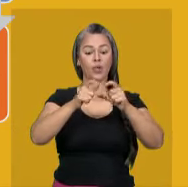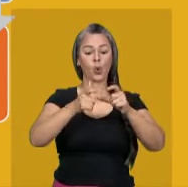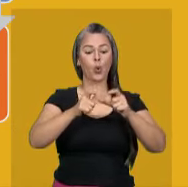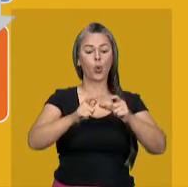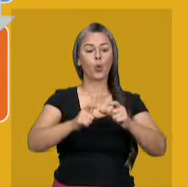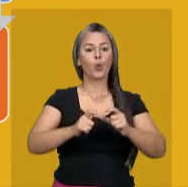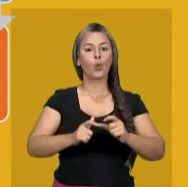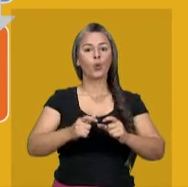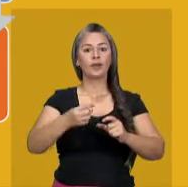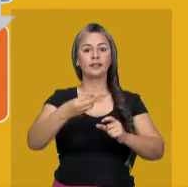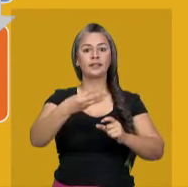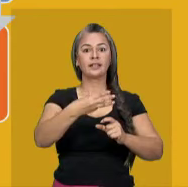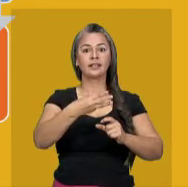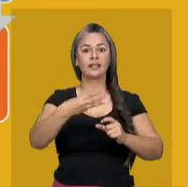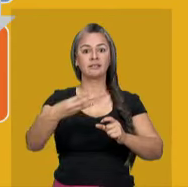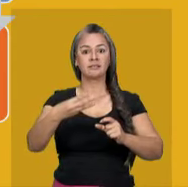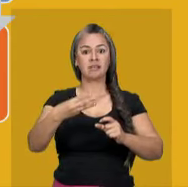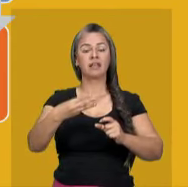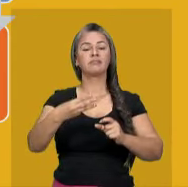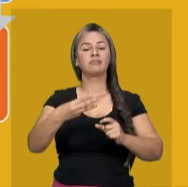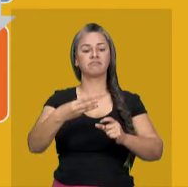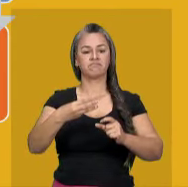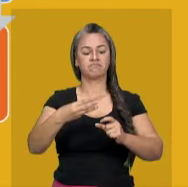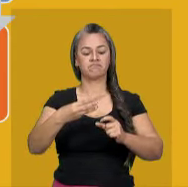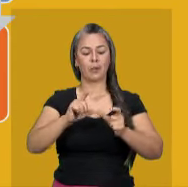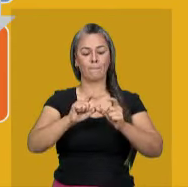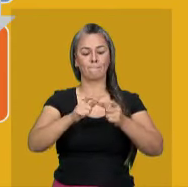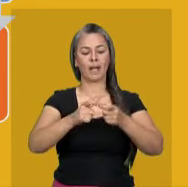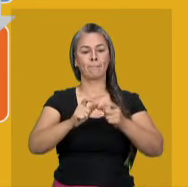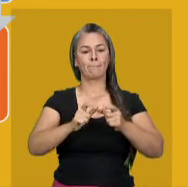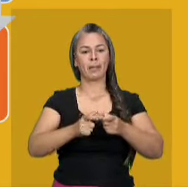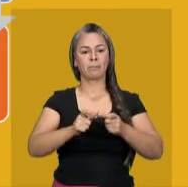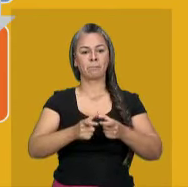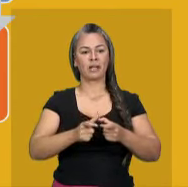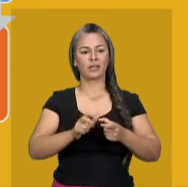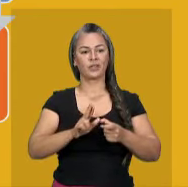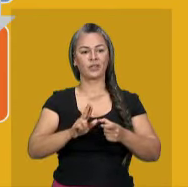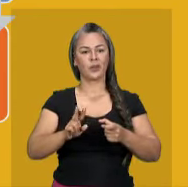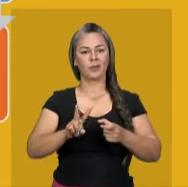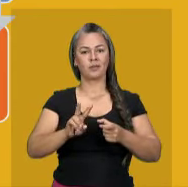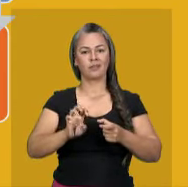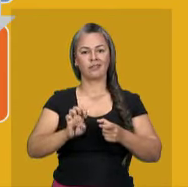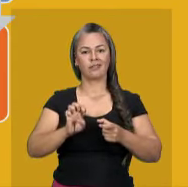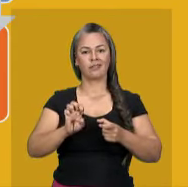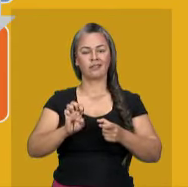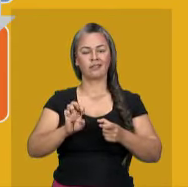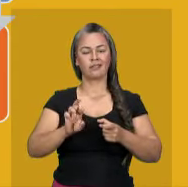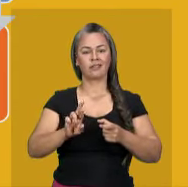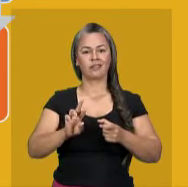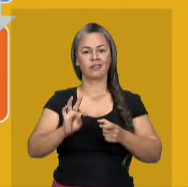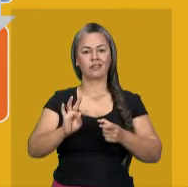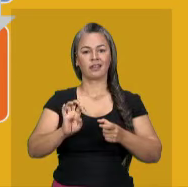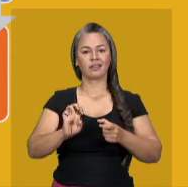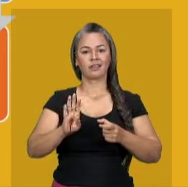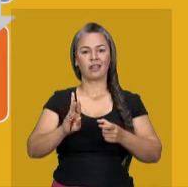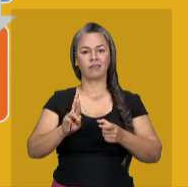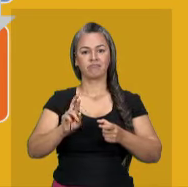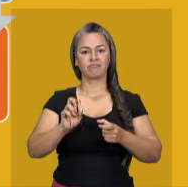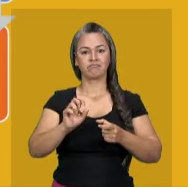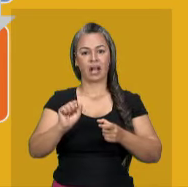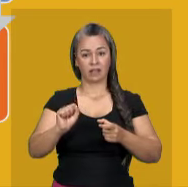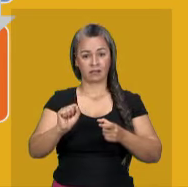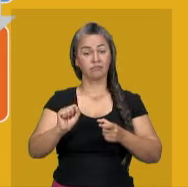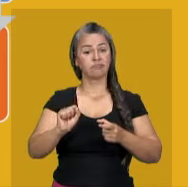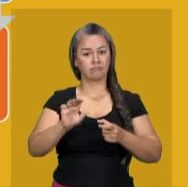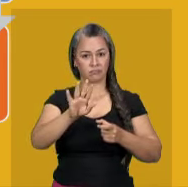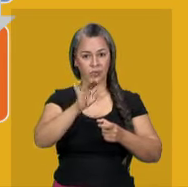33 pequenos ossos, que são as vértebras. No adulto, as 4